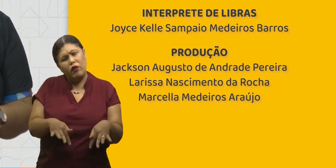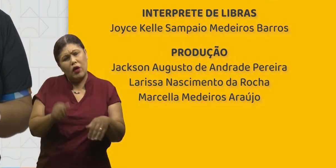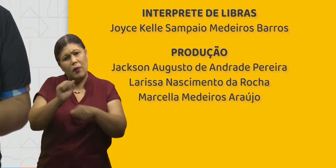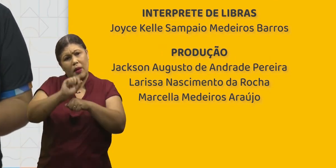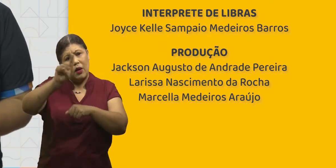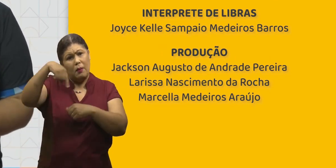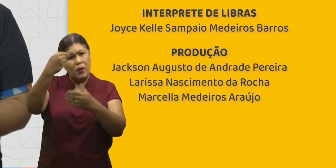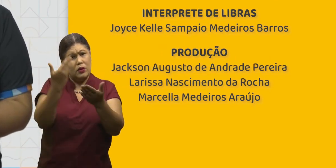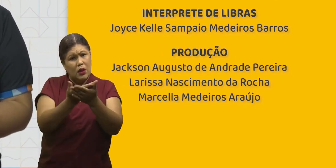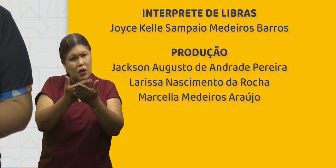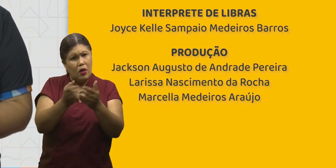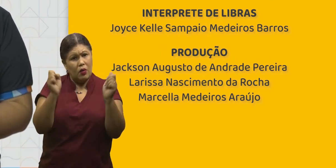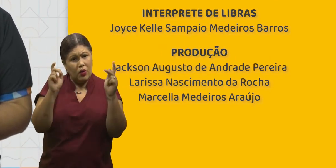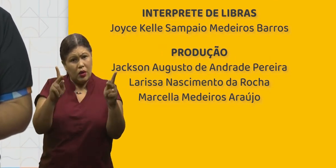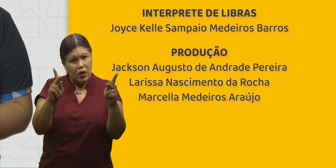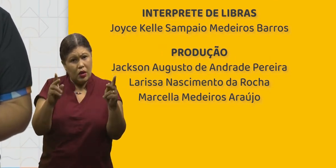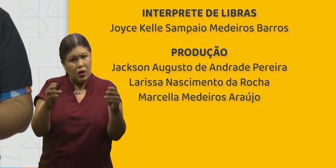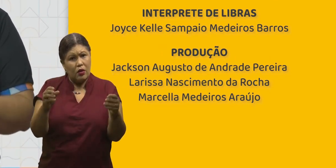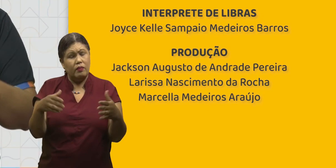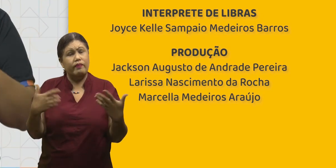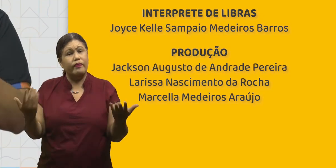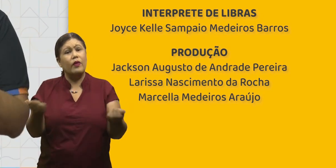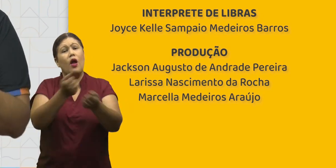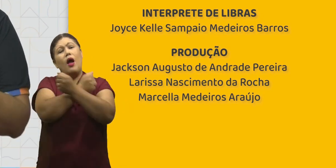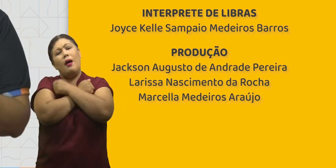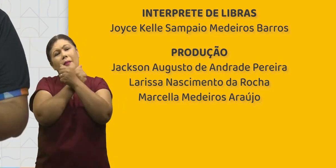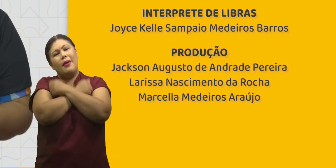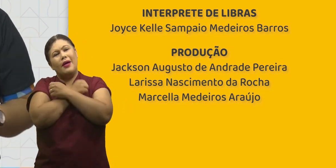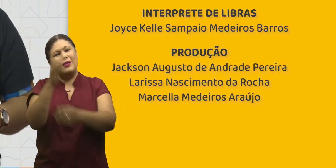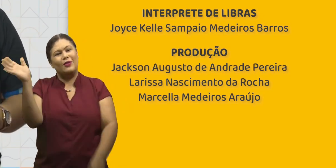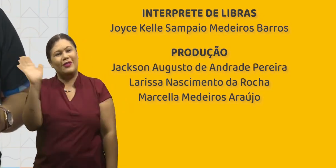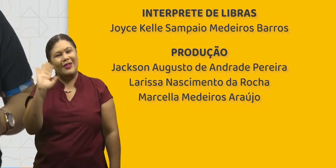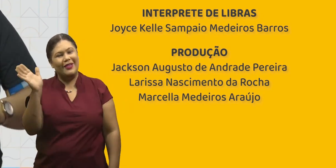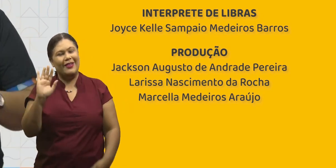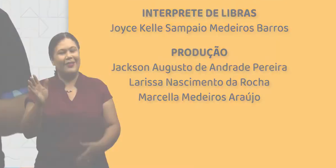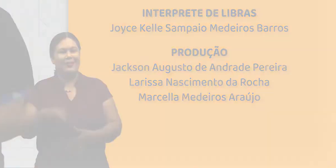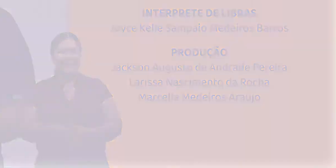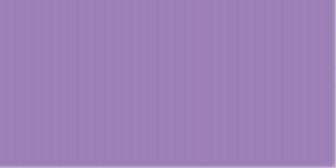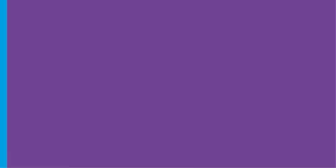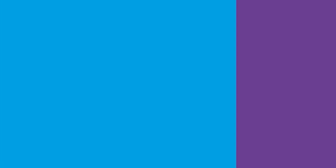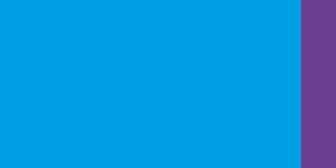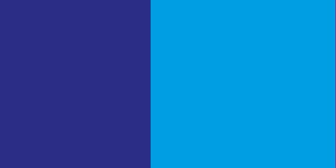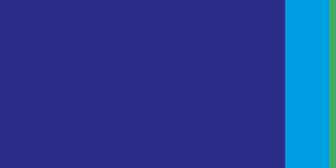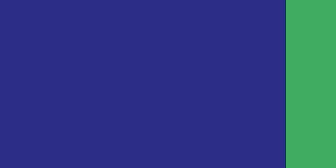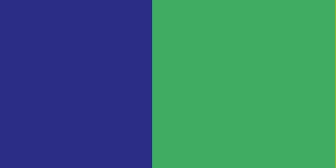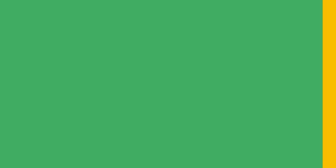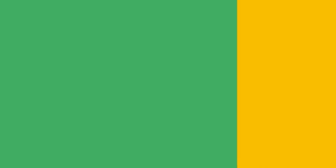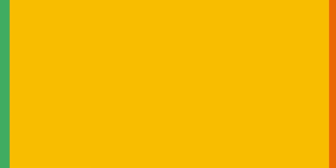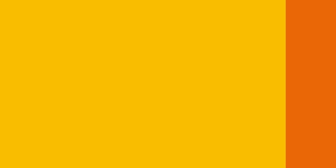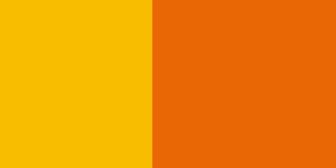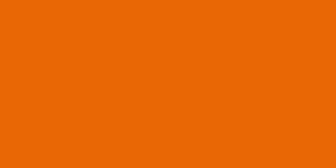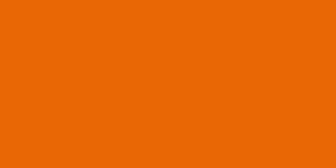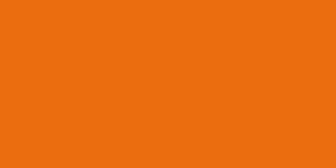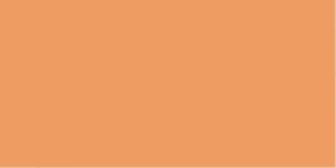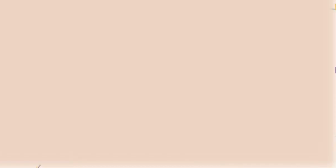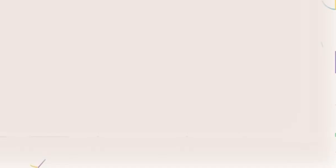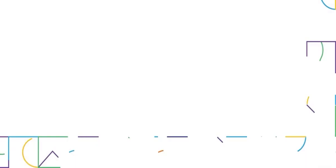te aguardo na próxima aula, combinado? Um grande abraço, tchau!